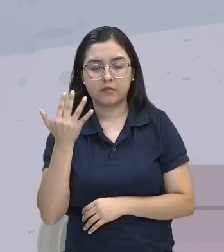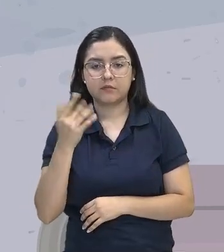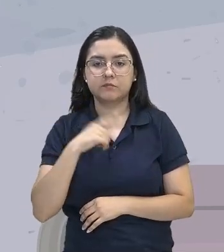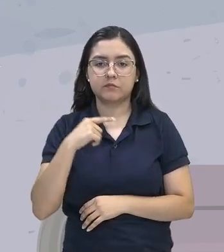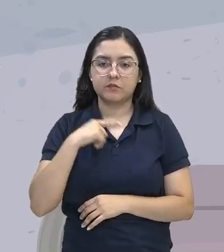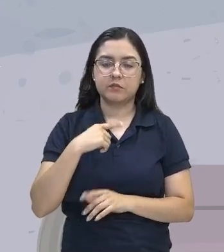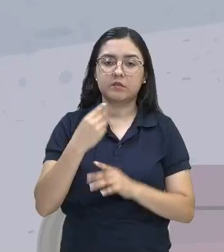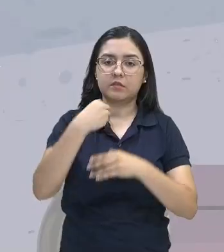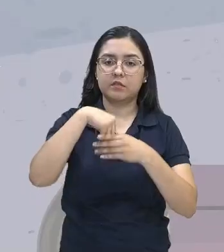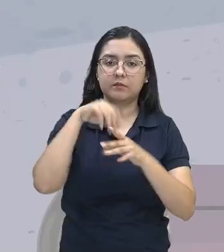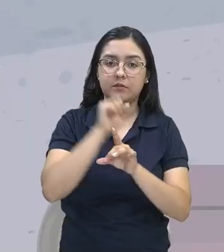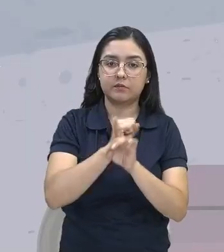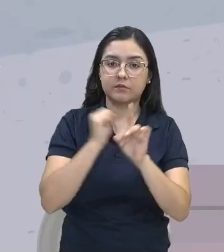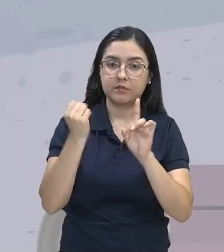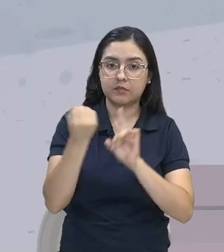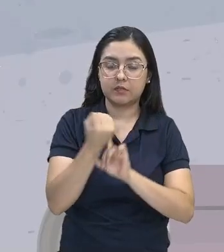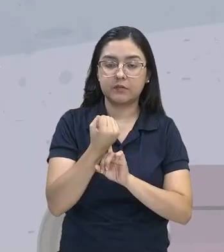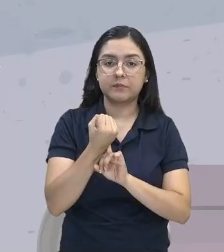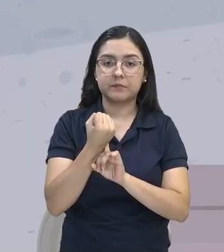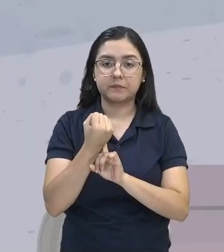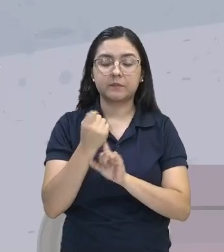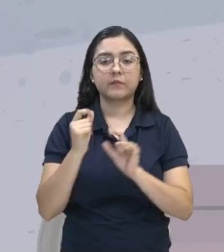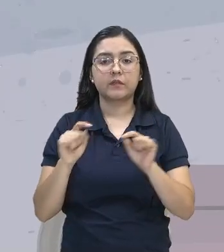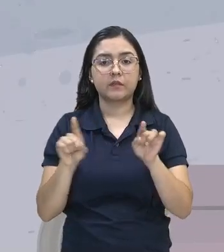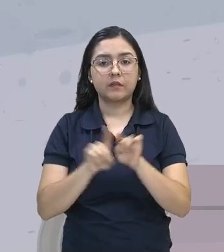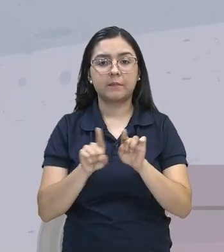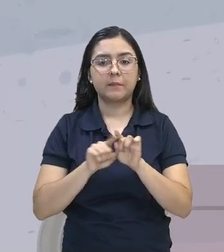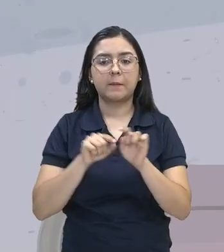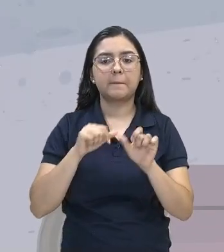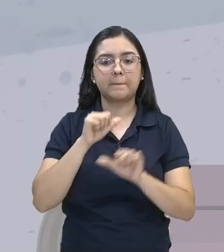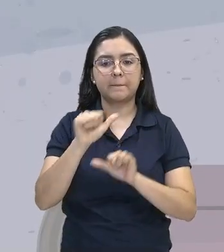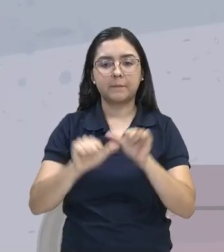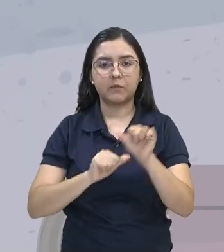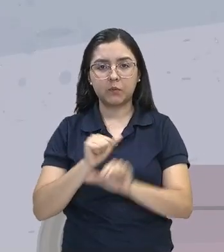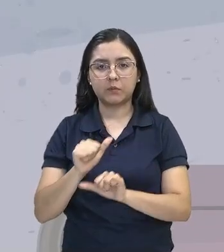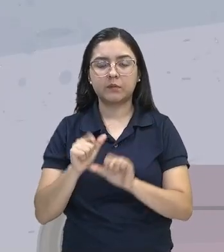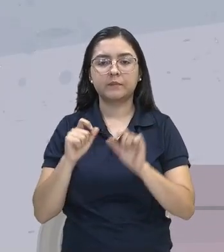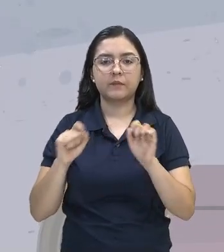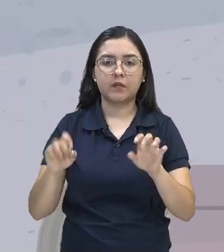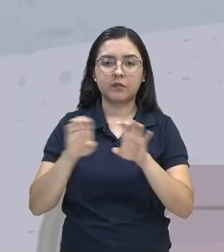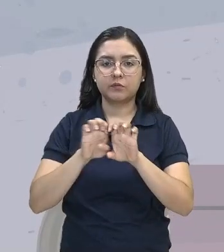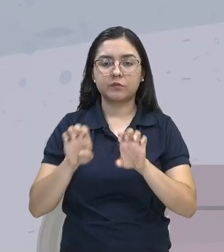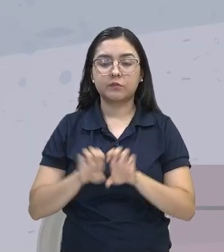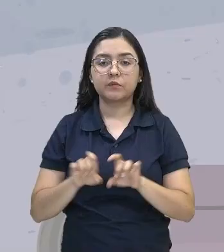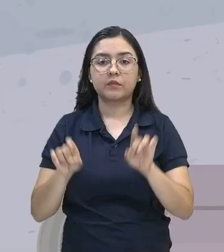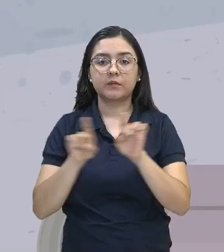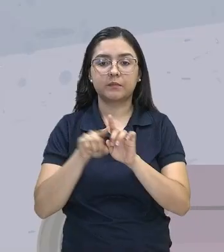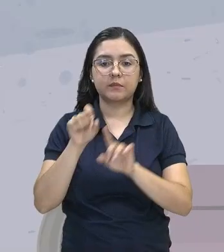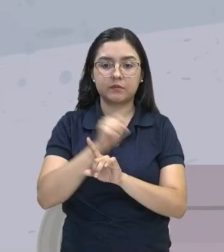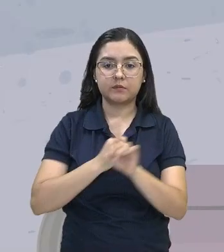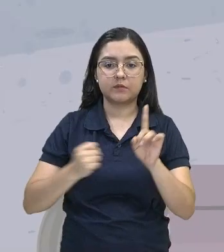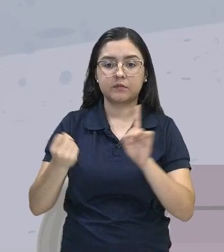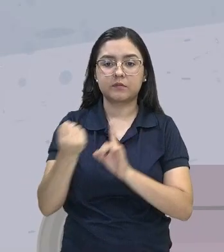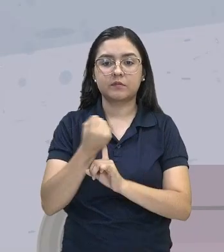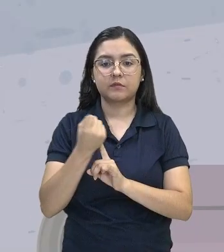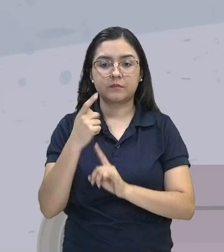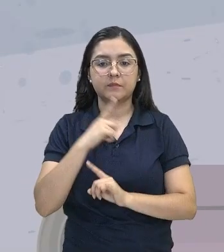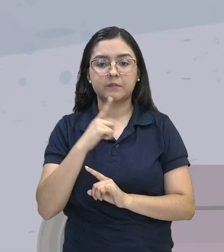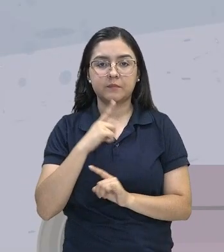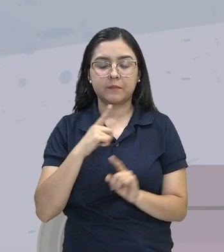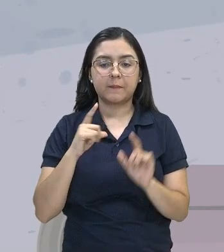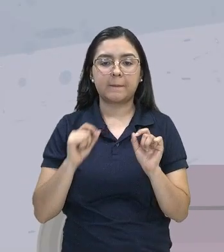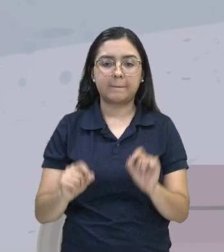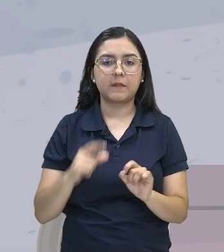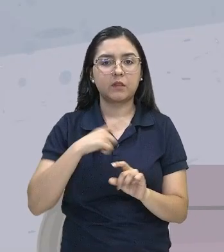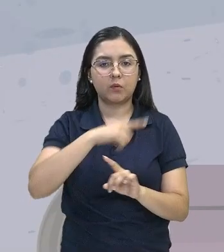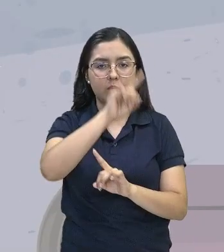determinada sociedade que, basicamente, muda os rumos dessa sociedade. O professor caminha em uma direção, de